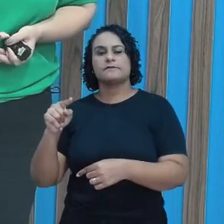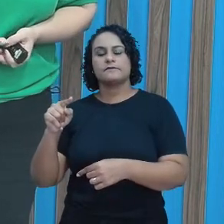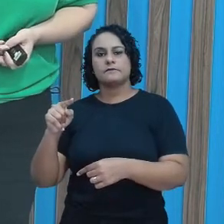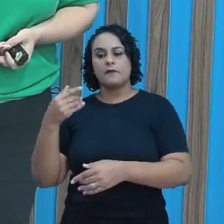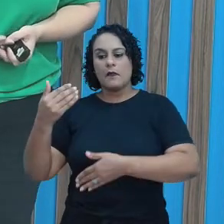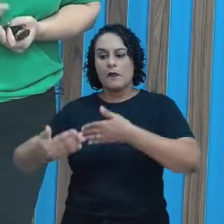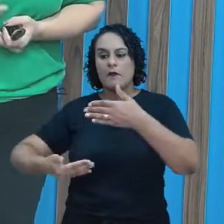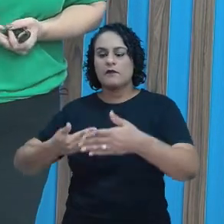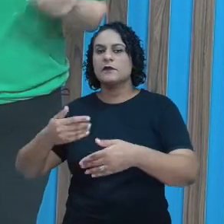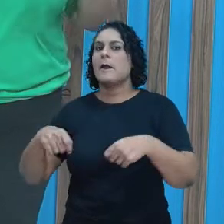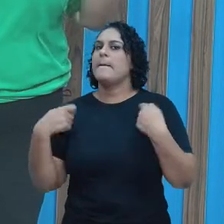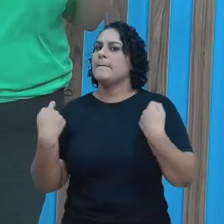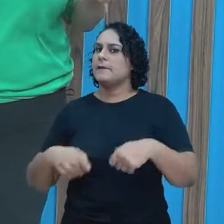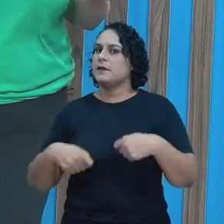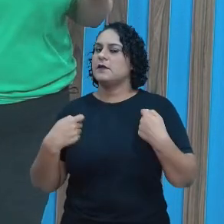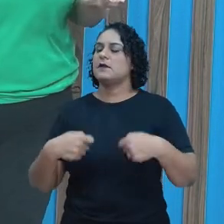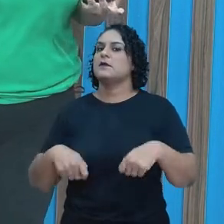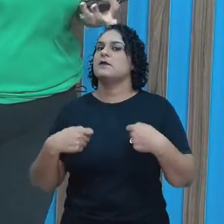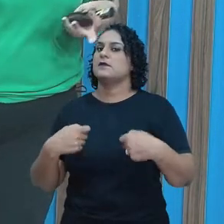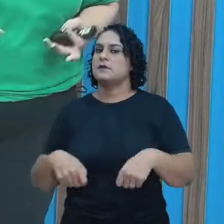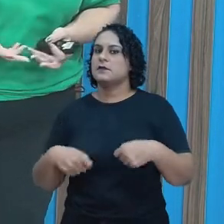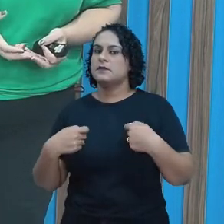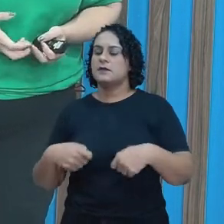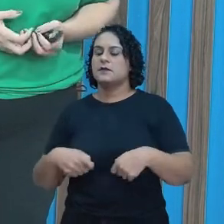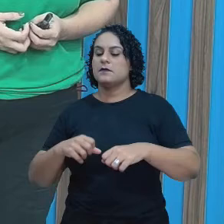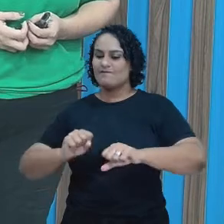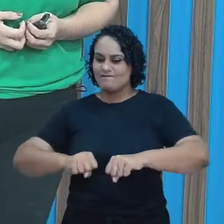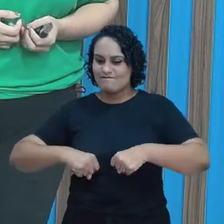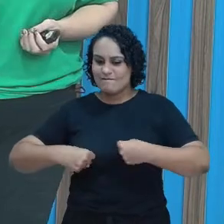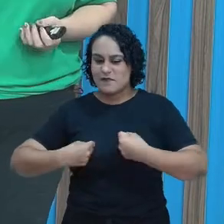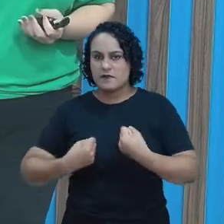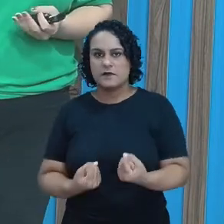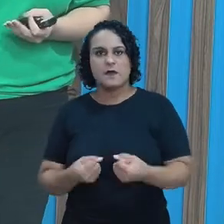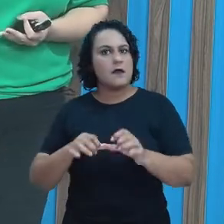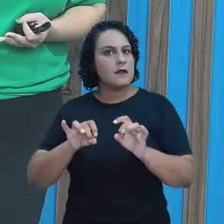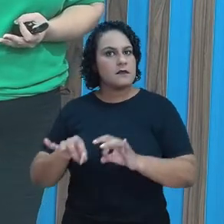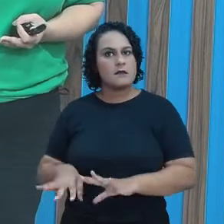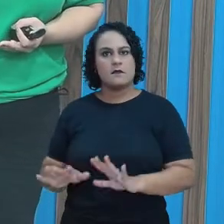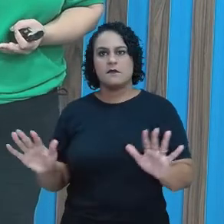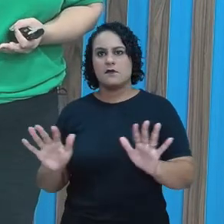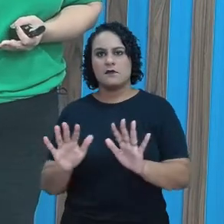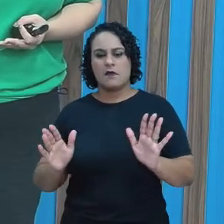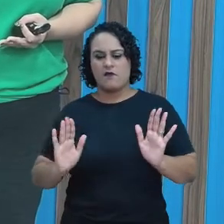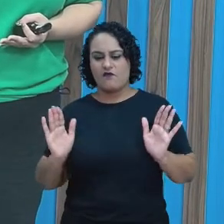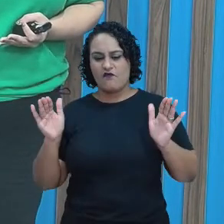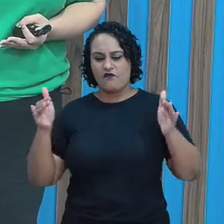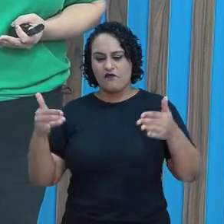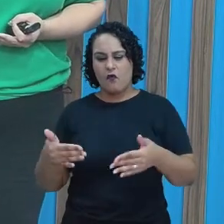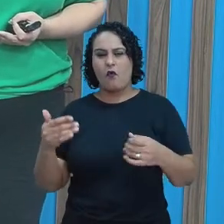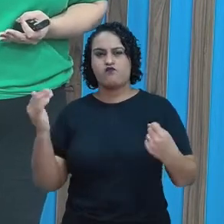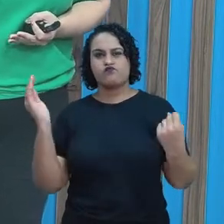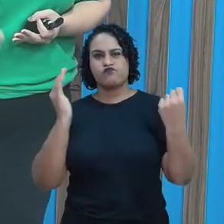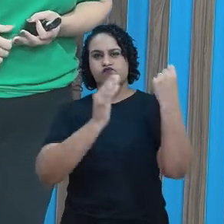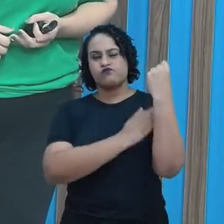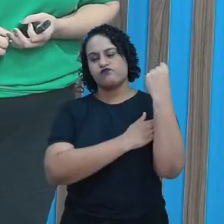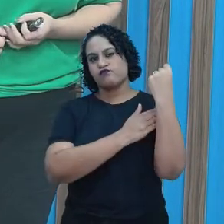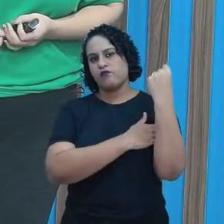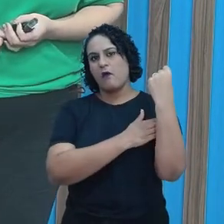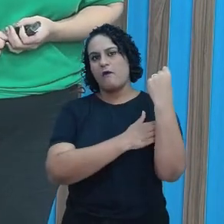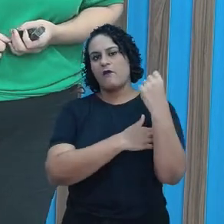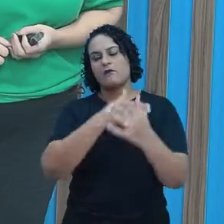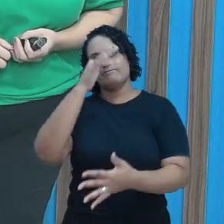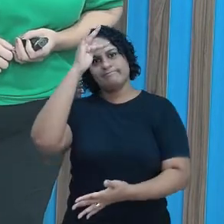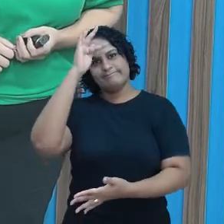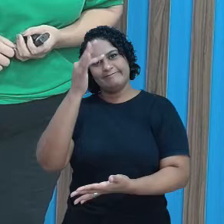precisa fazer a nossa parte, não podemos desistir, tá certo? Foco, força e fé, né, gente? Aí na